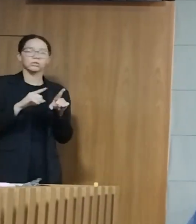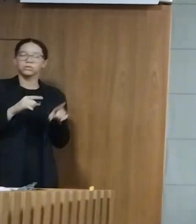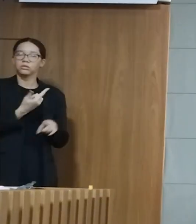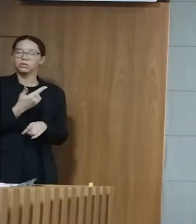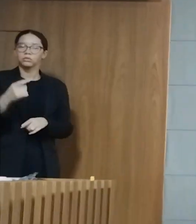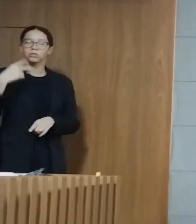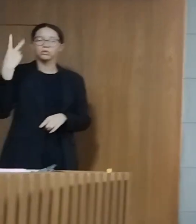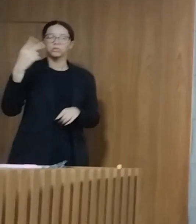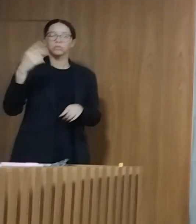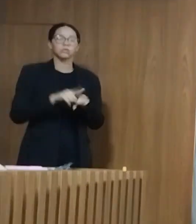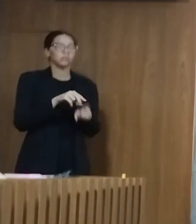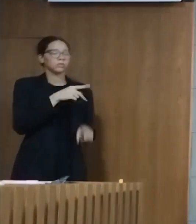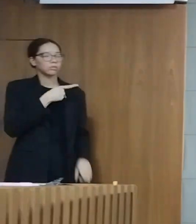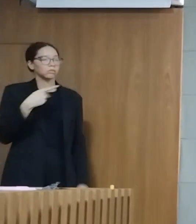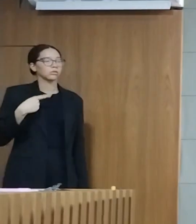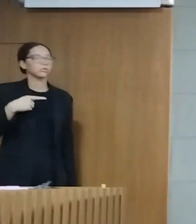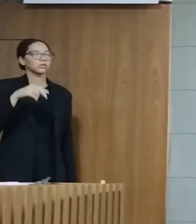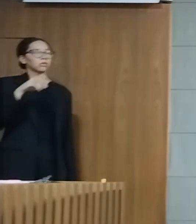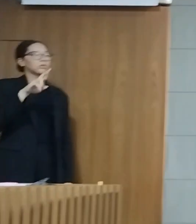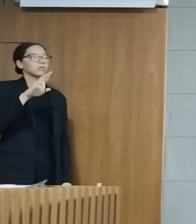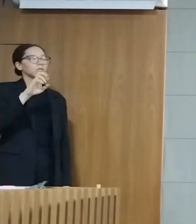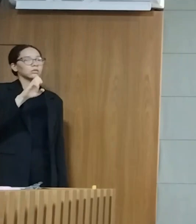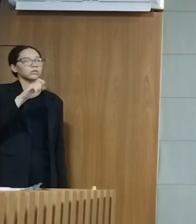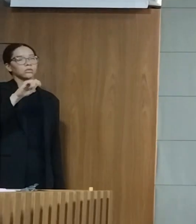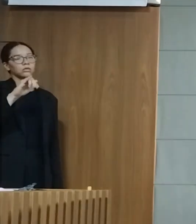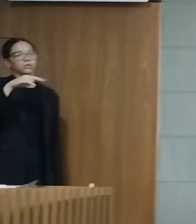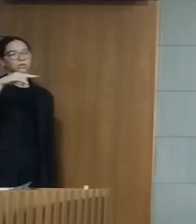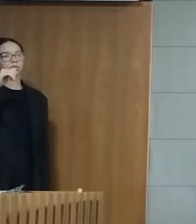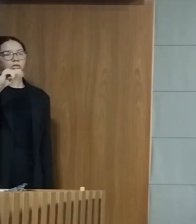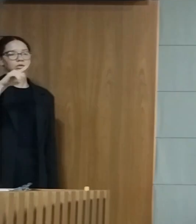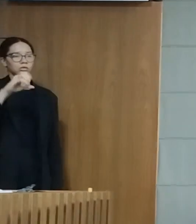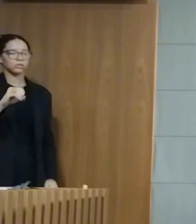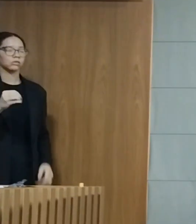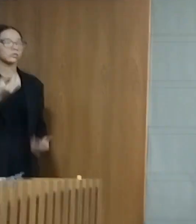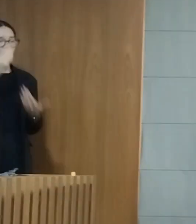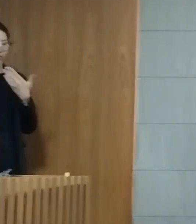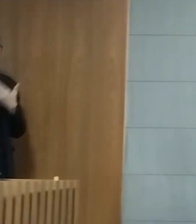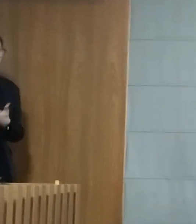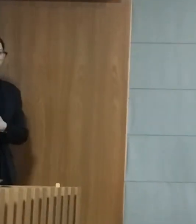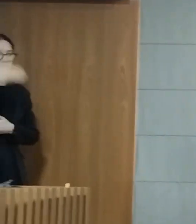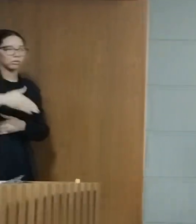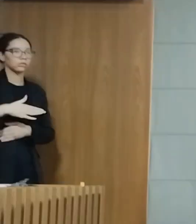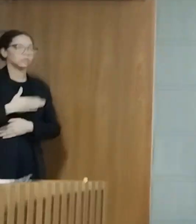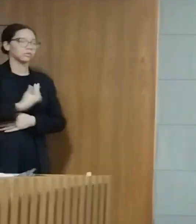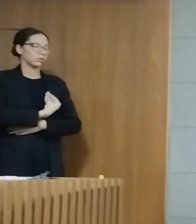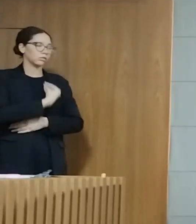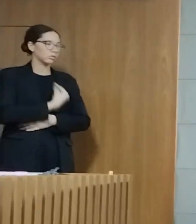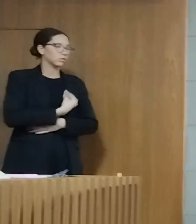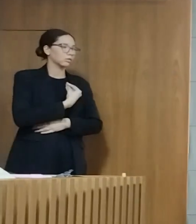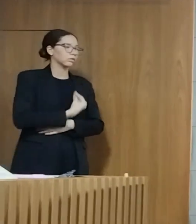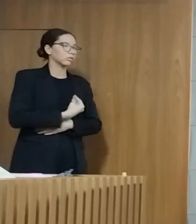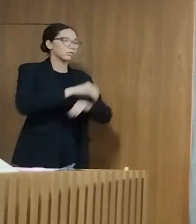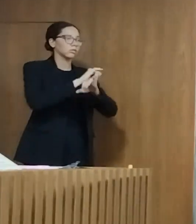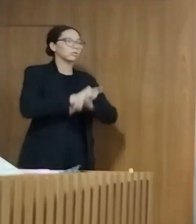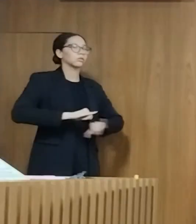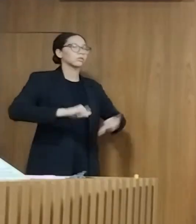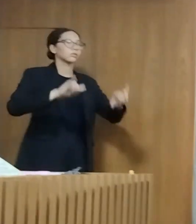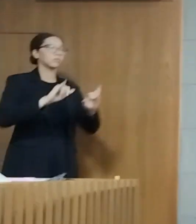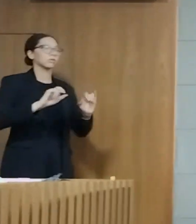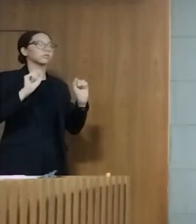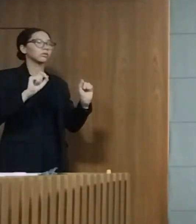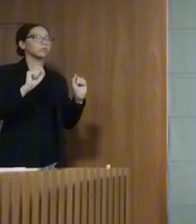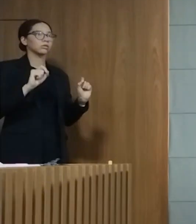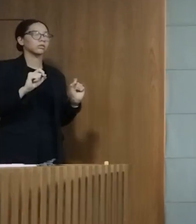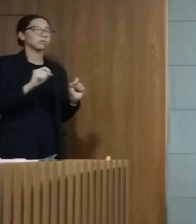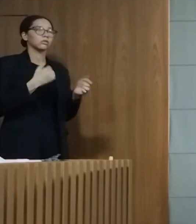vereadores, ao pastor Reginaldo, quero também agradecer a presença dos meus amigos em geral e dizer para vocês que